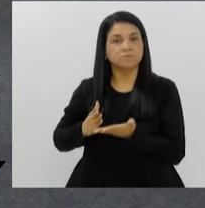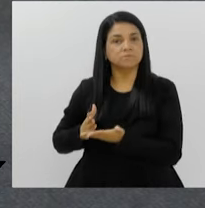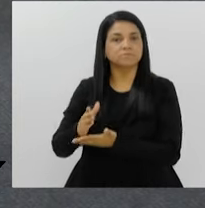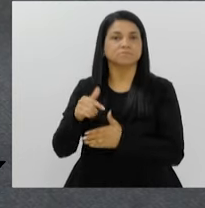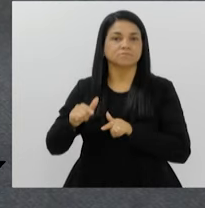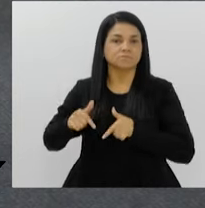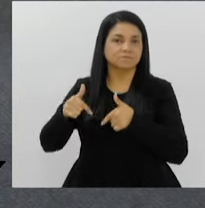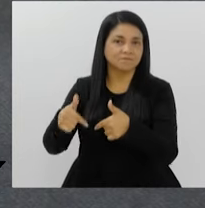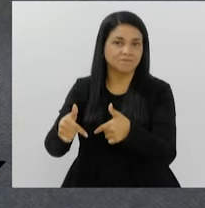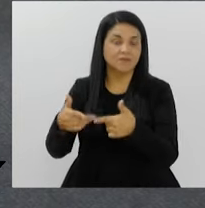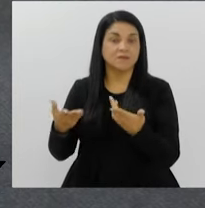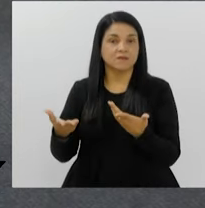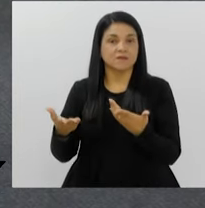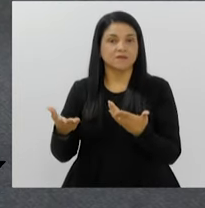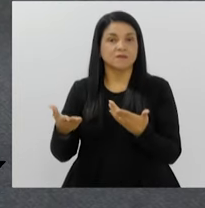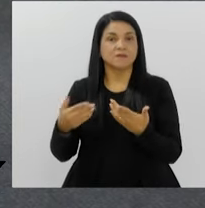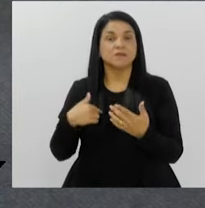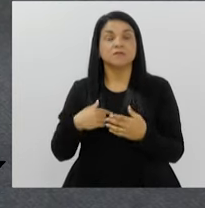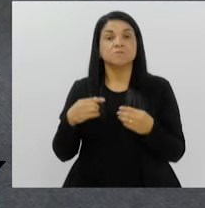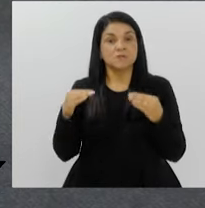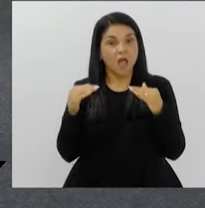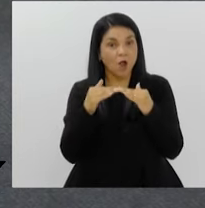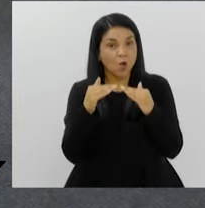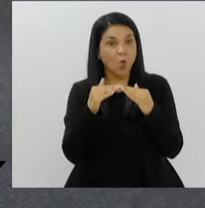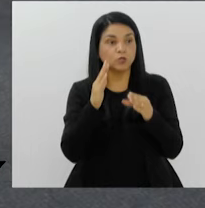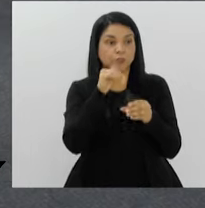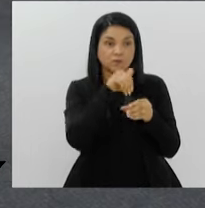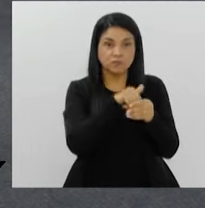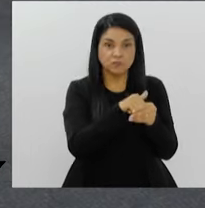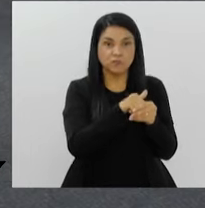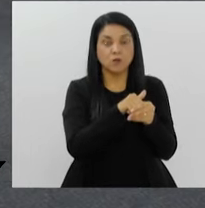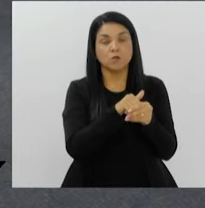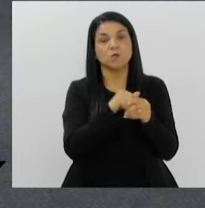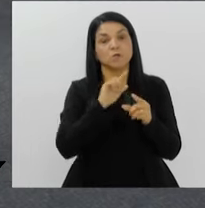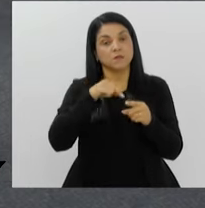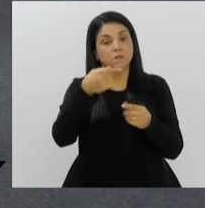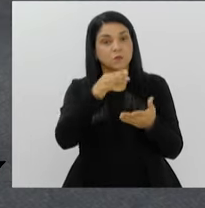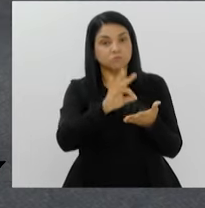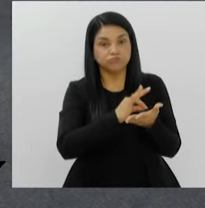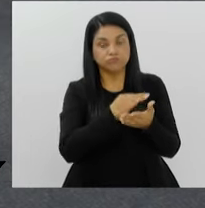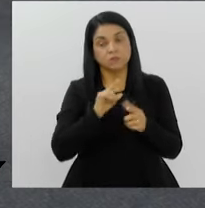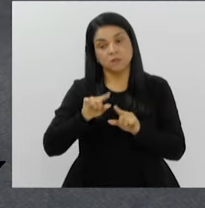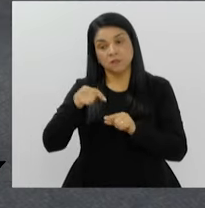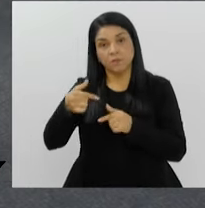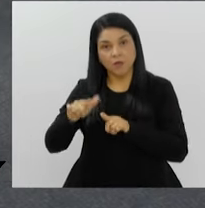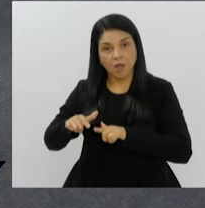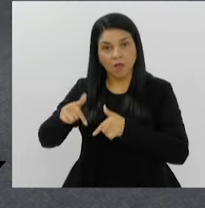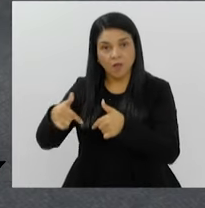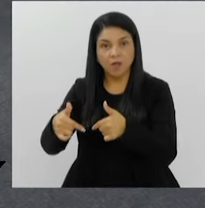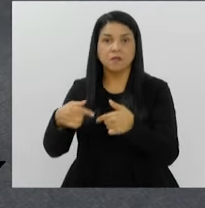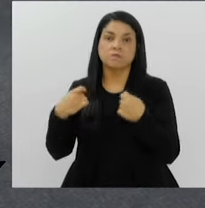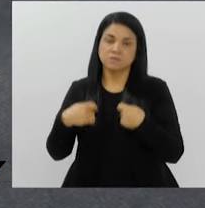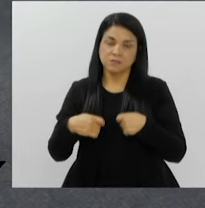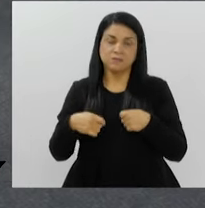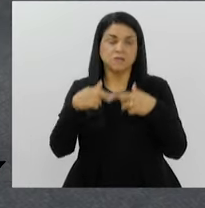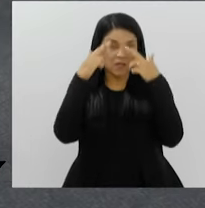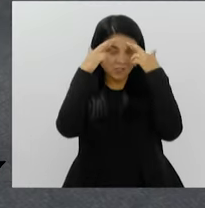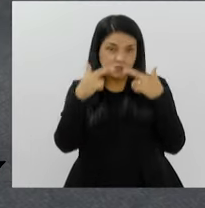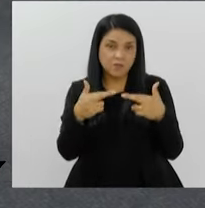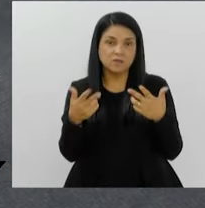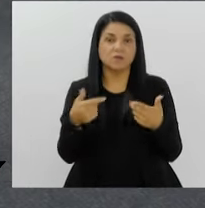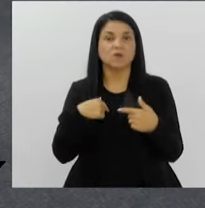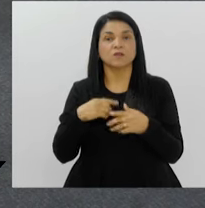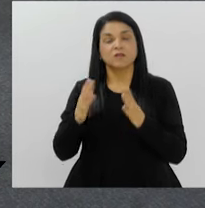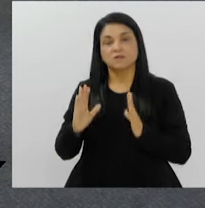tem acordo nem para votação, o que dirá para a sanção, o que dirá para o cumprimento da lei? Então, eu queria saudar também o deputado